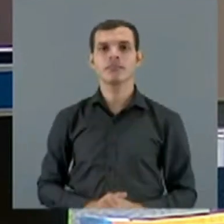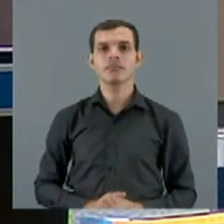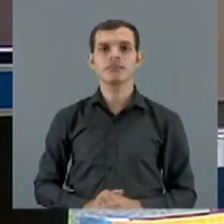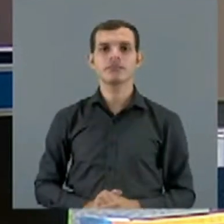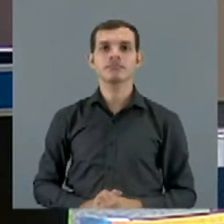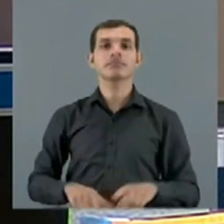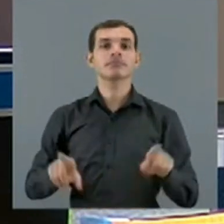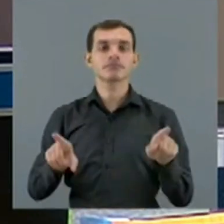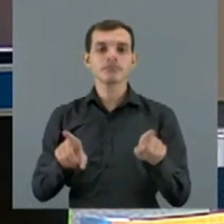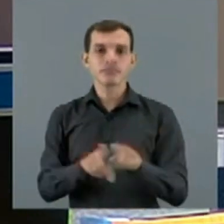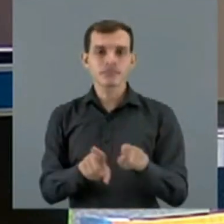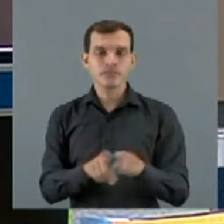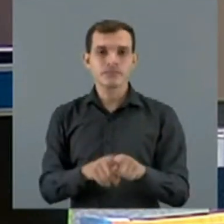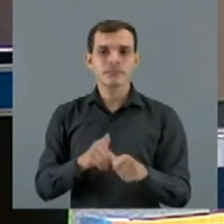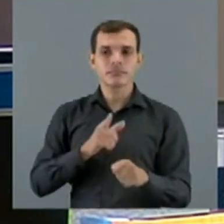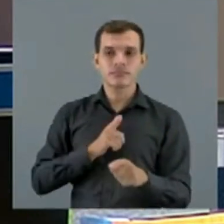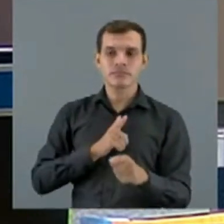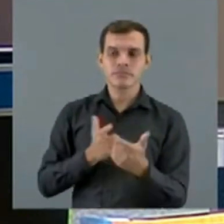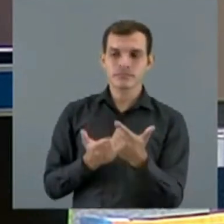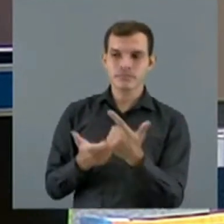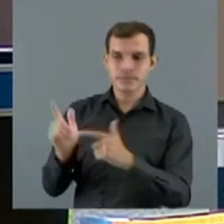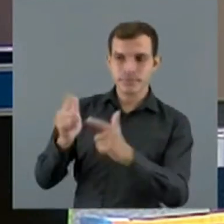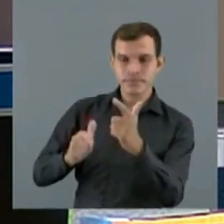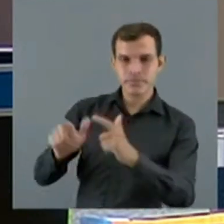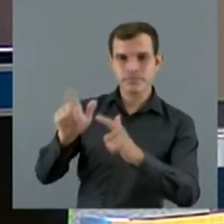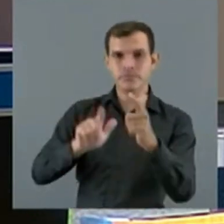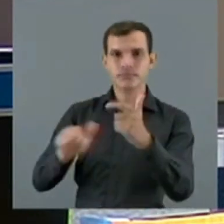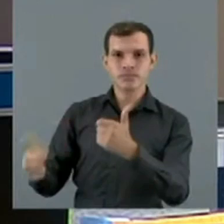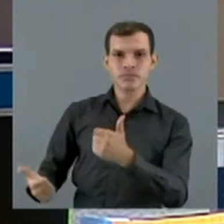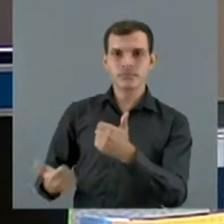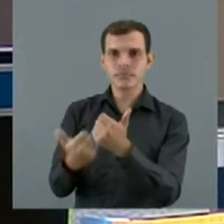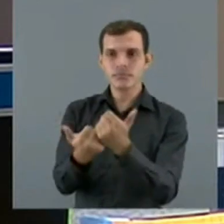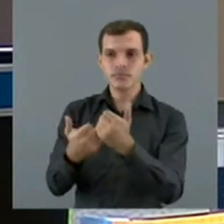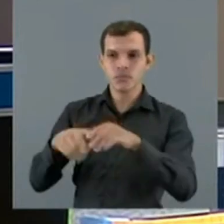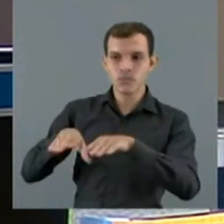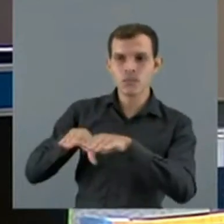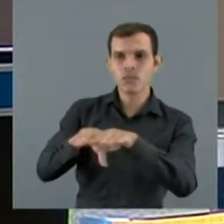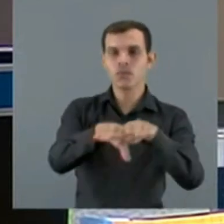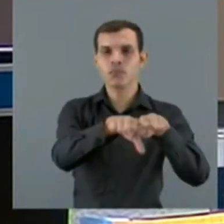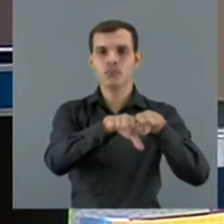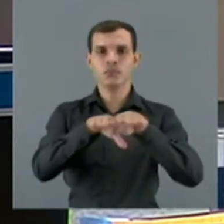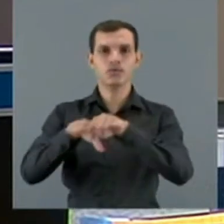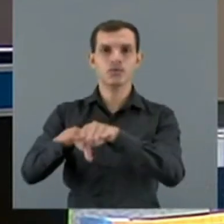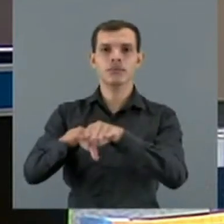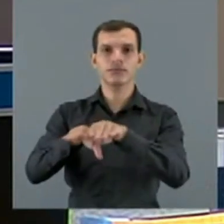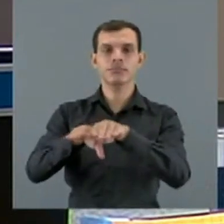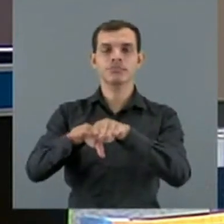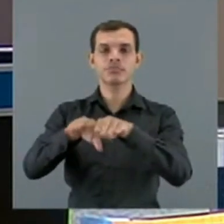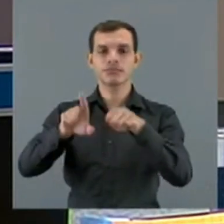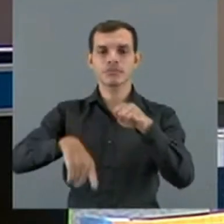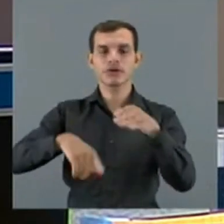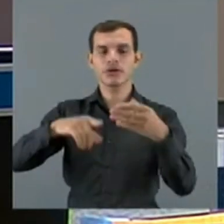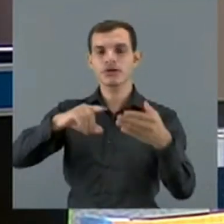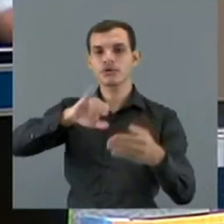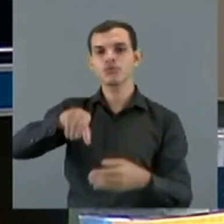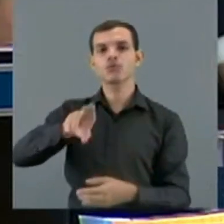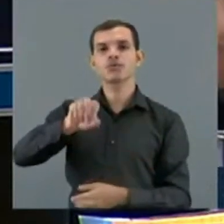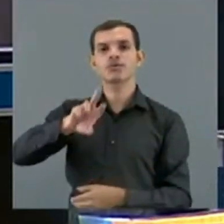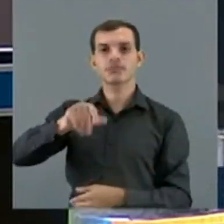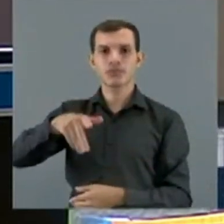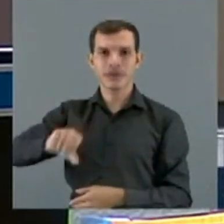jurisprudenciais contribuído para uniformizar a jurisprudência nacional, a fim de mantê-la